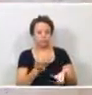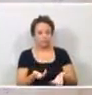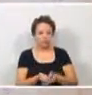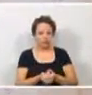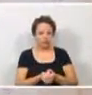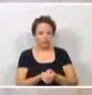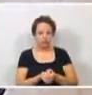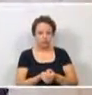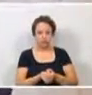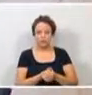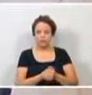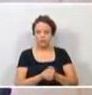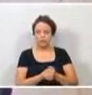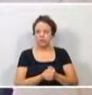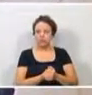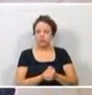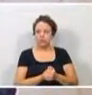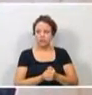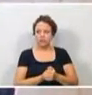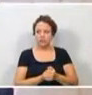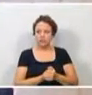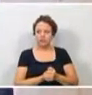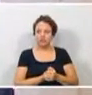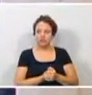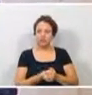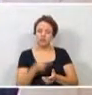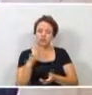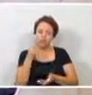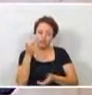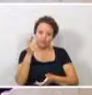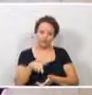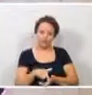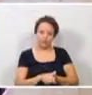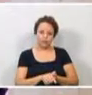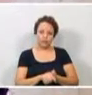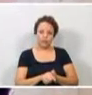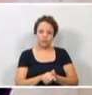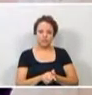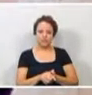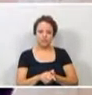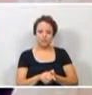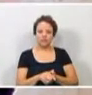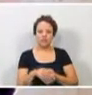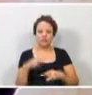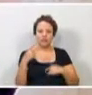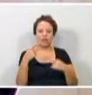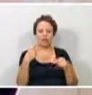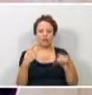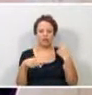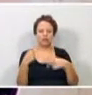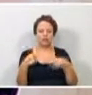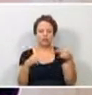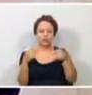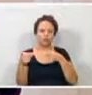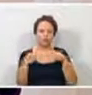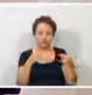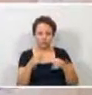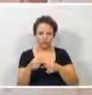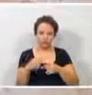daquilo mesmo que ela proporcionou. E diz mais, que reduziu-se a discussão de um